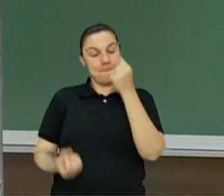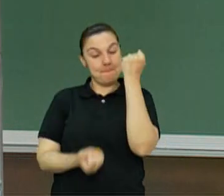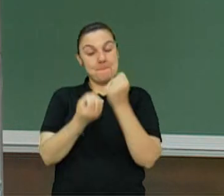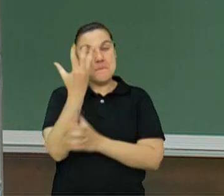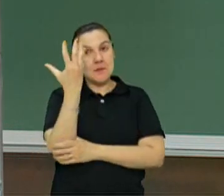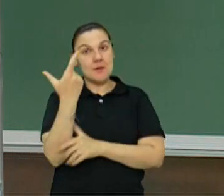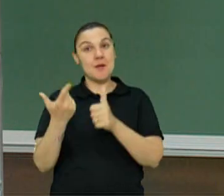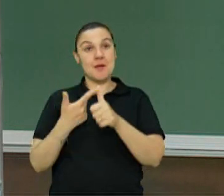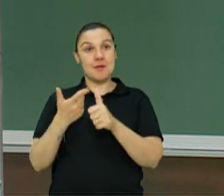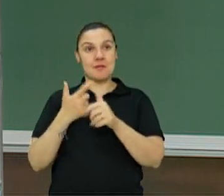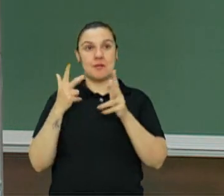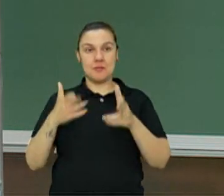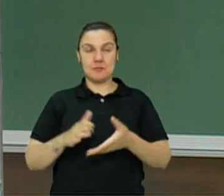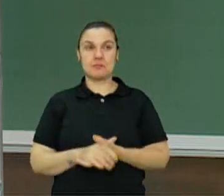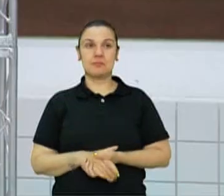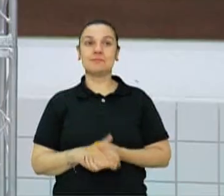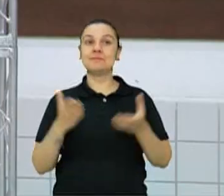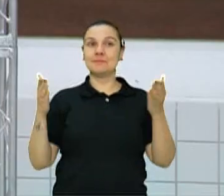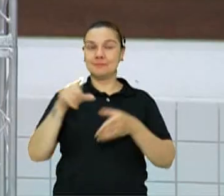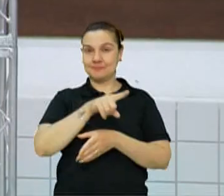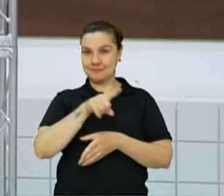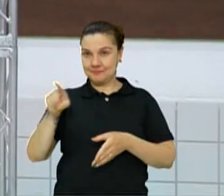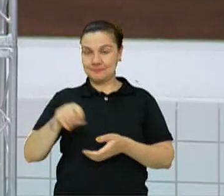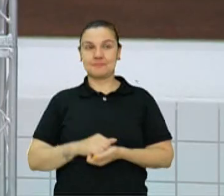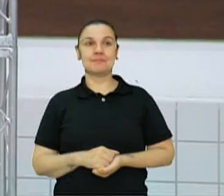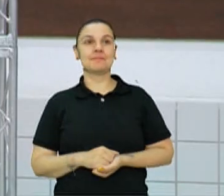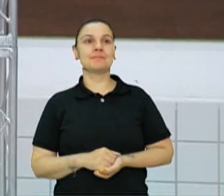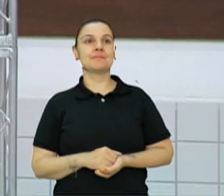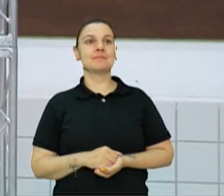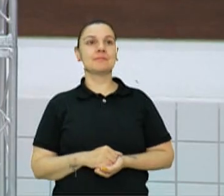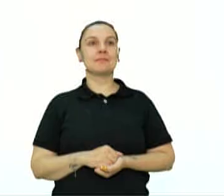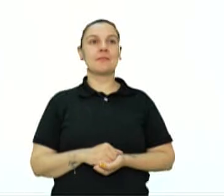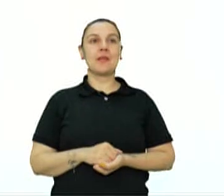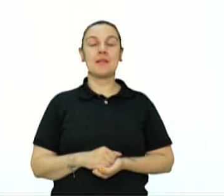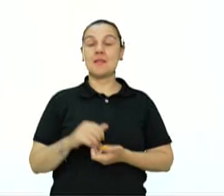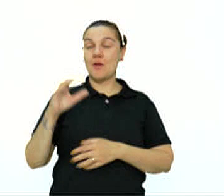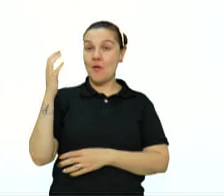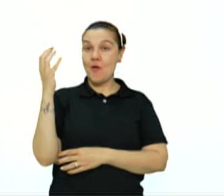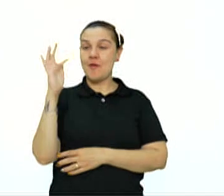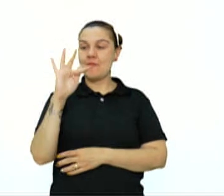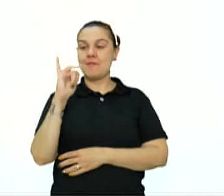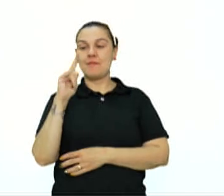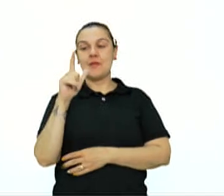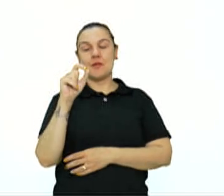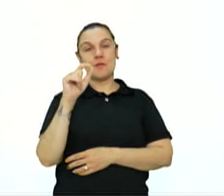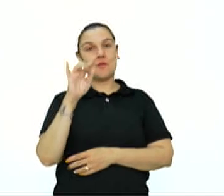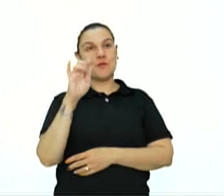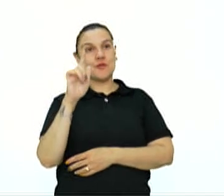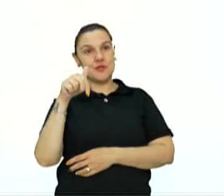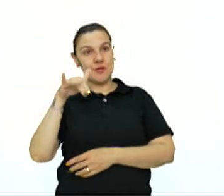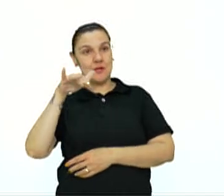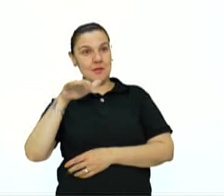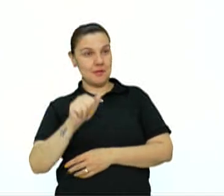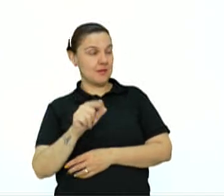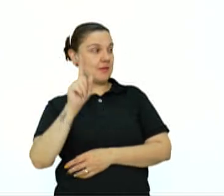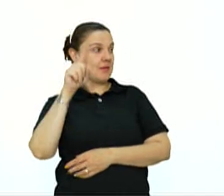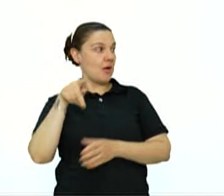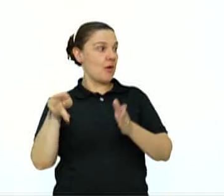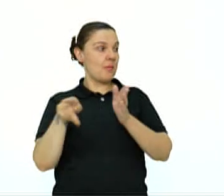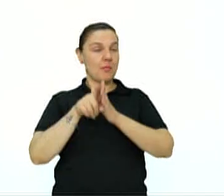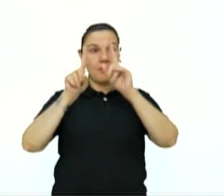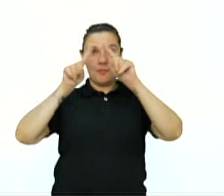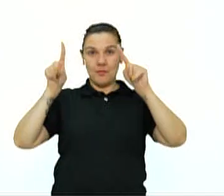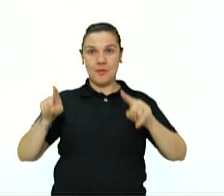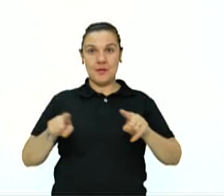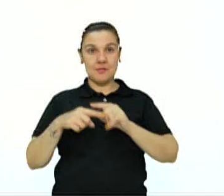Beleza? Bom, pessoal, agora é com vocês. Árvores filogenéticas ou filogenia são diagramas